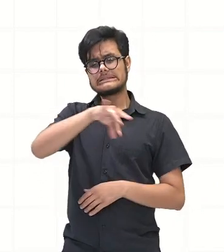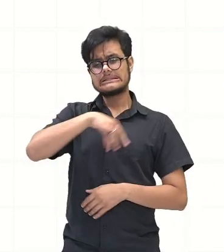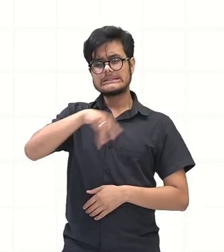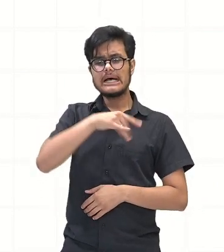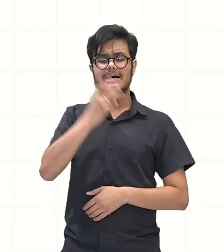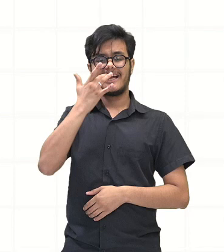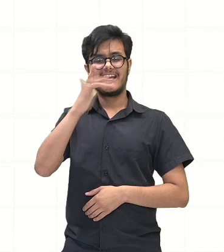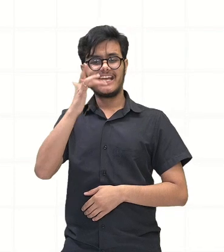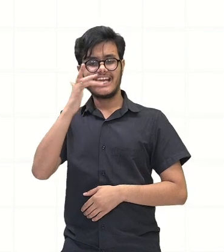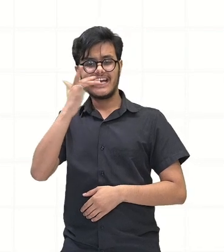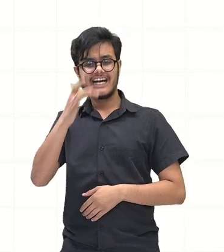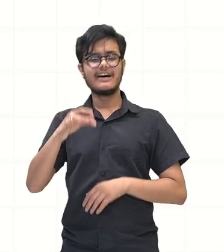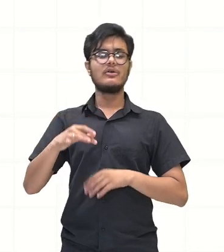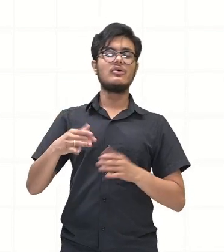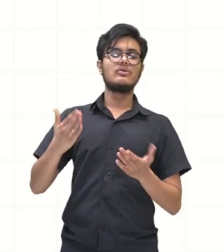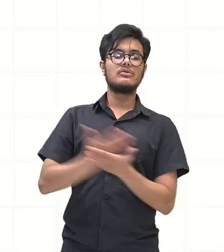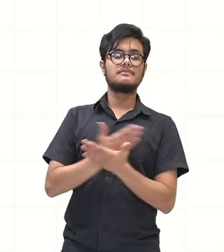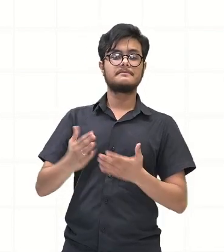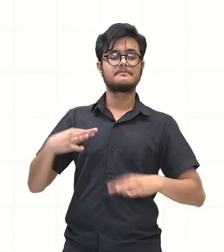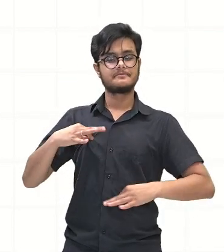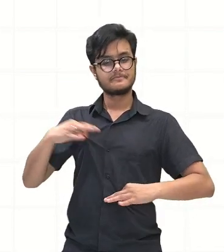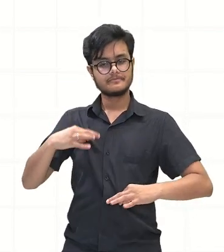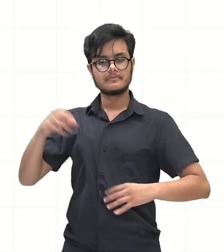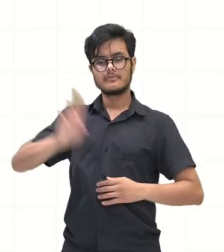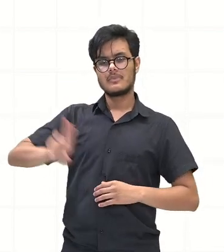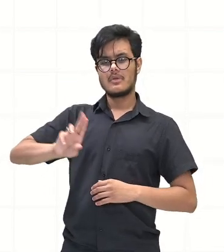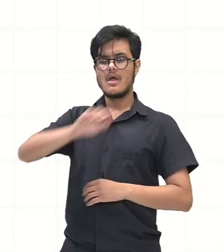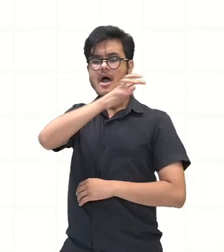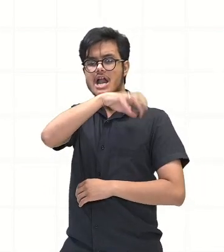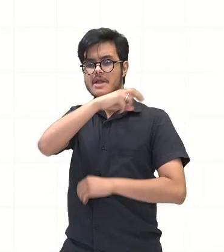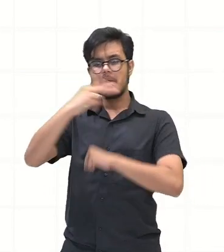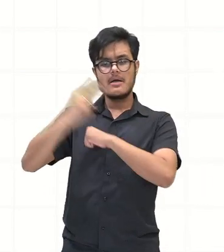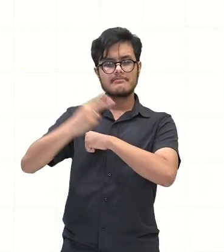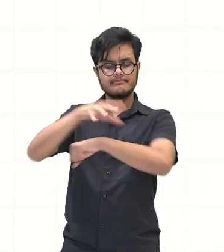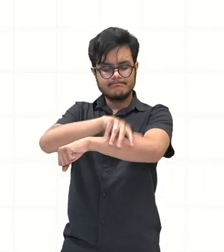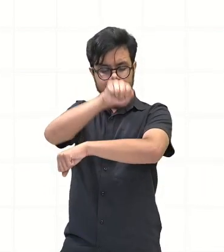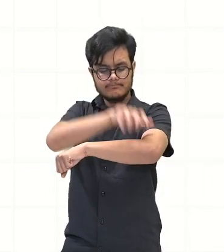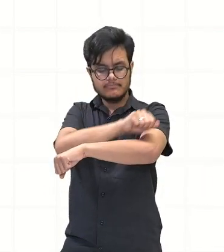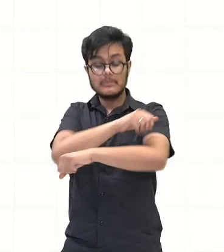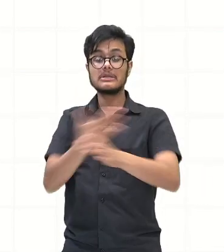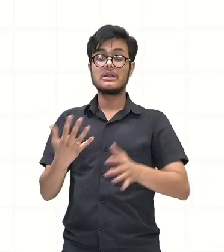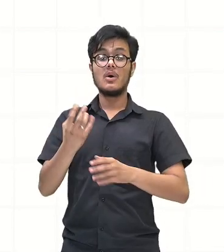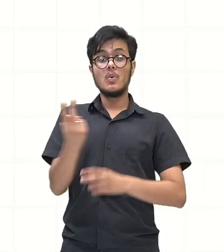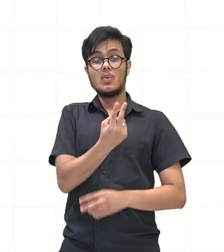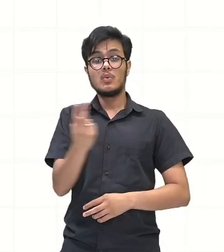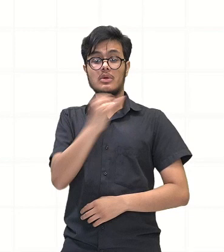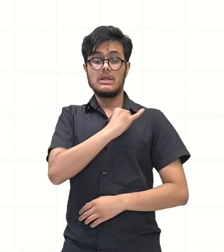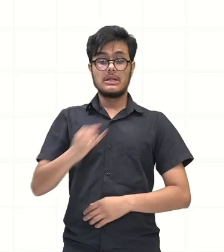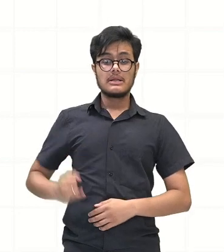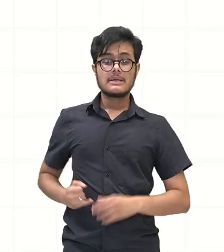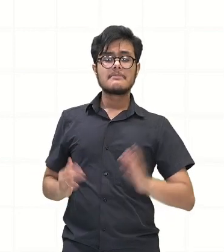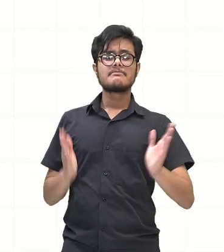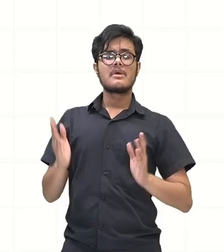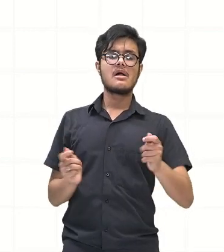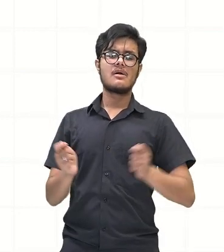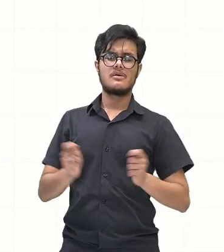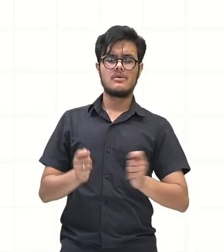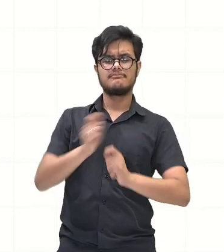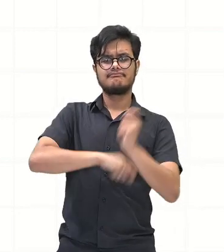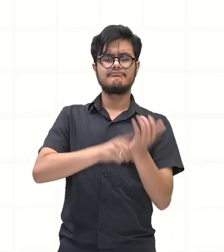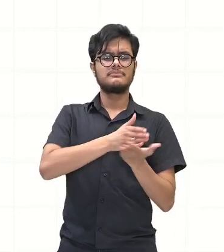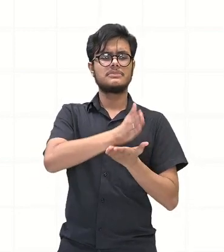ouro, especiarias e couro. É importante frisar que esses dois impérios eles também vão controlar muitas